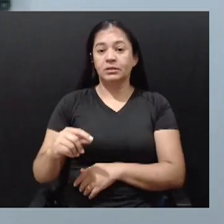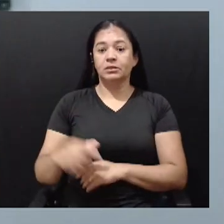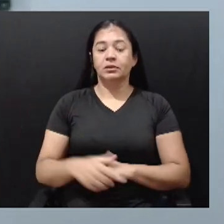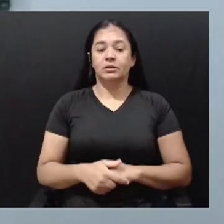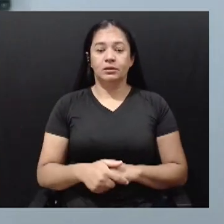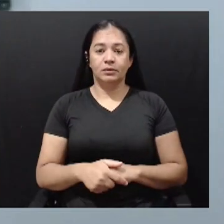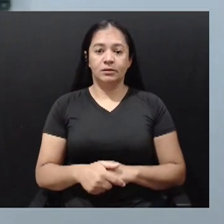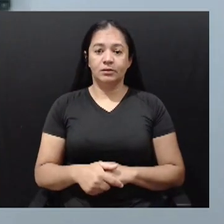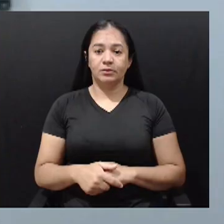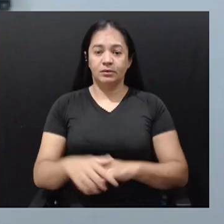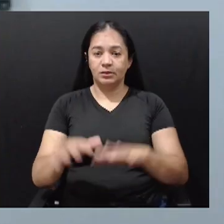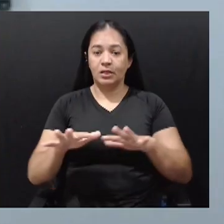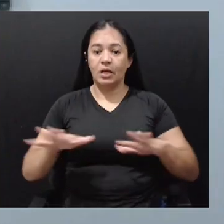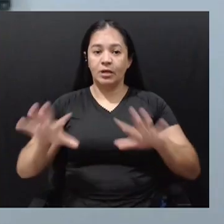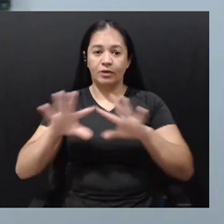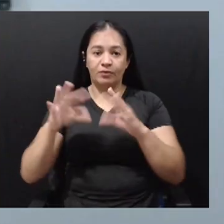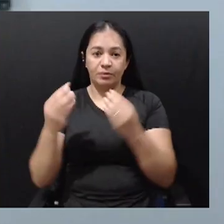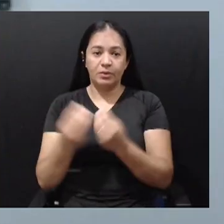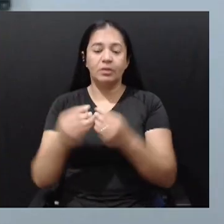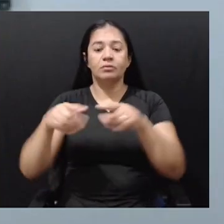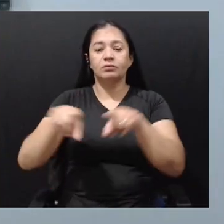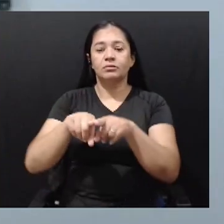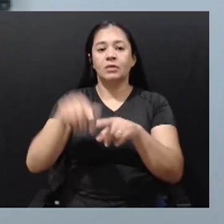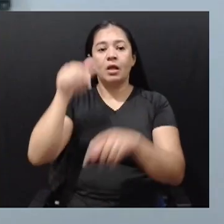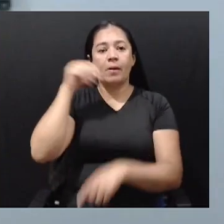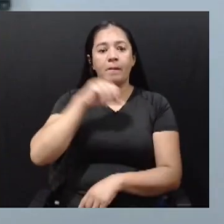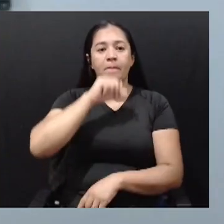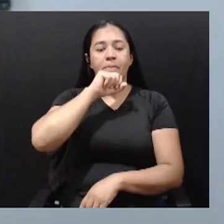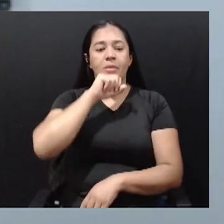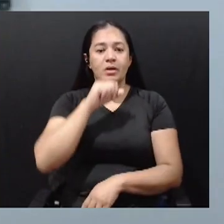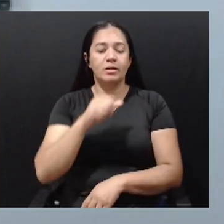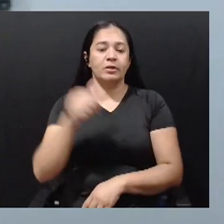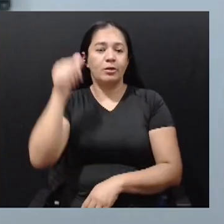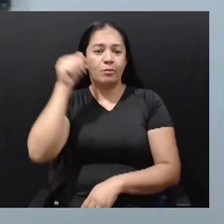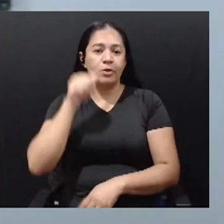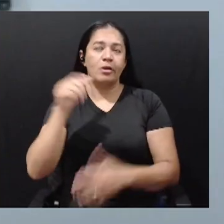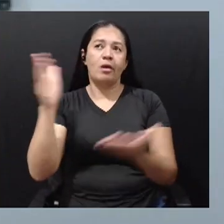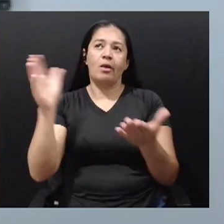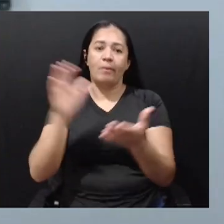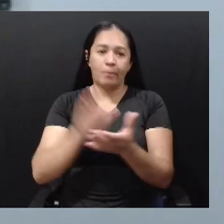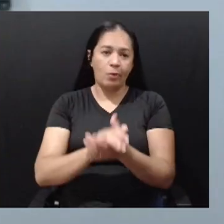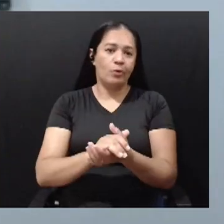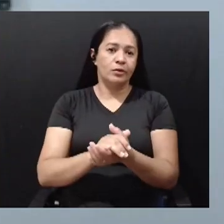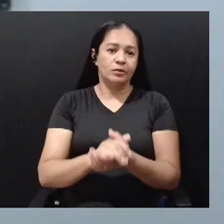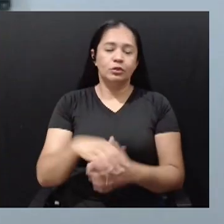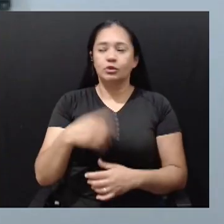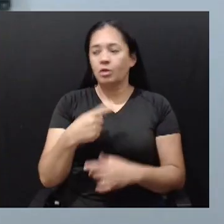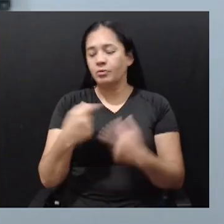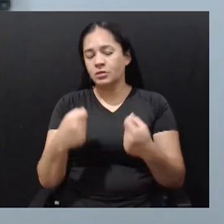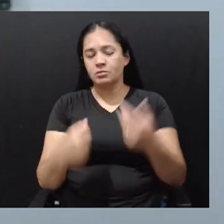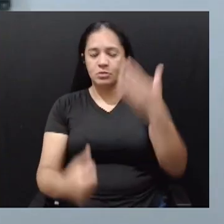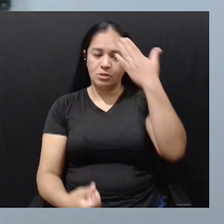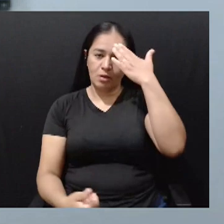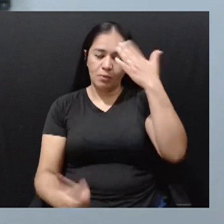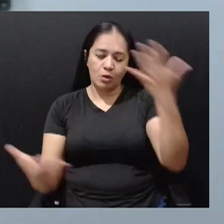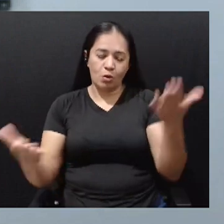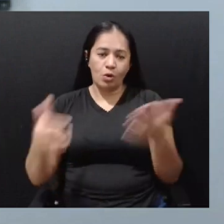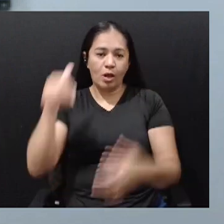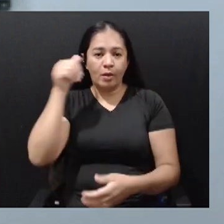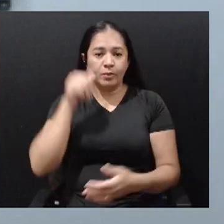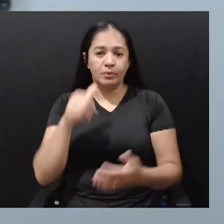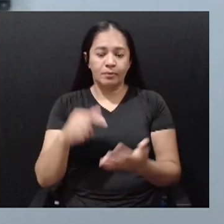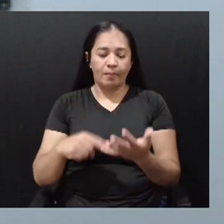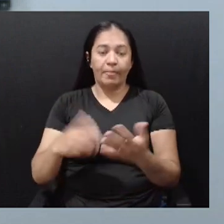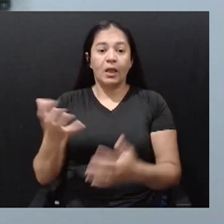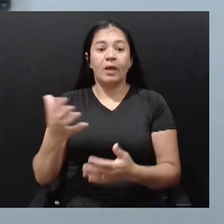familiar também, como mãe, como mulher, como companheira. Então, a gente tem que levar em consideração que hoje a mulher ela quer praticidade,